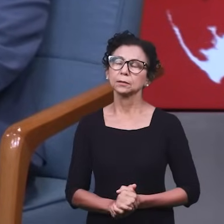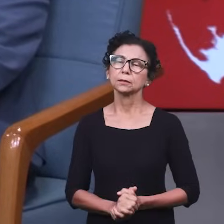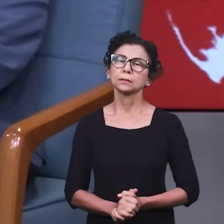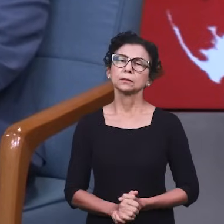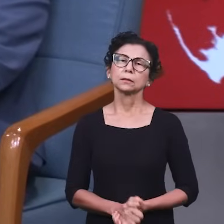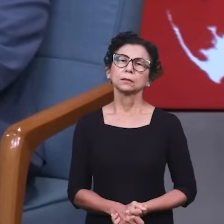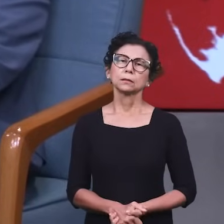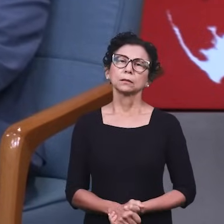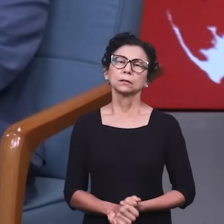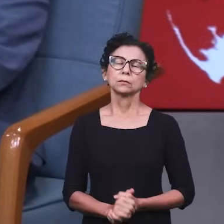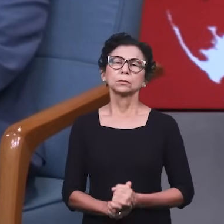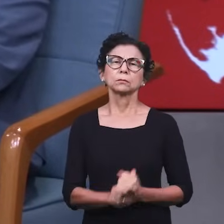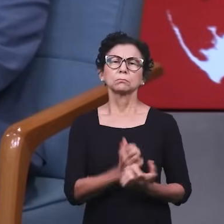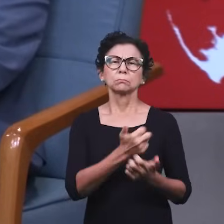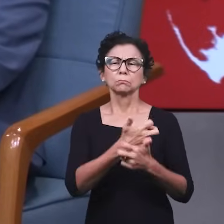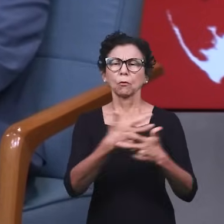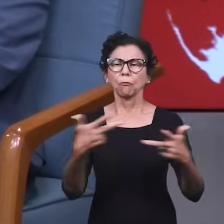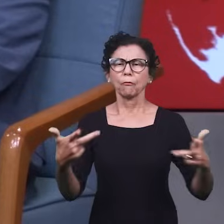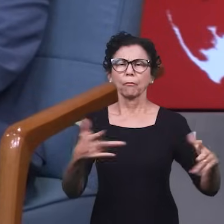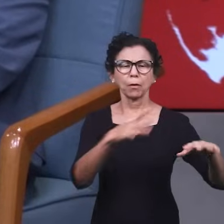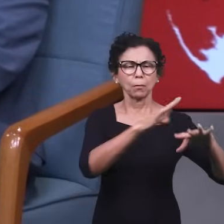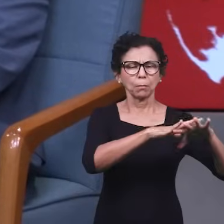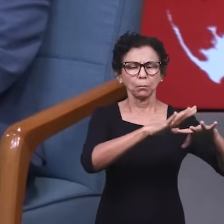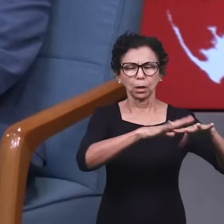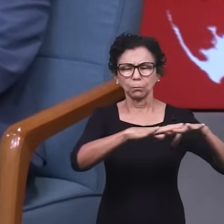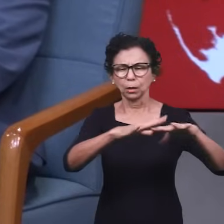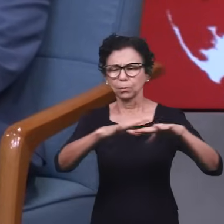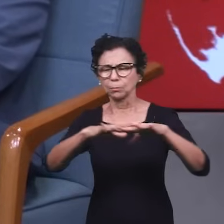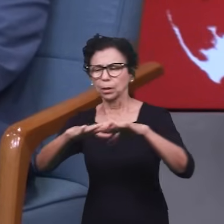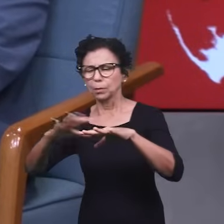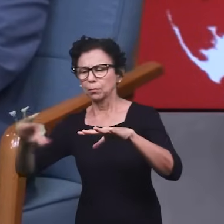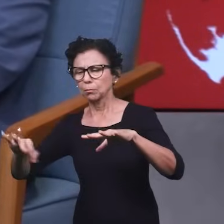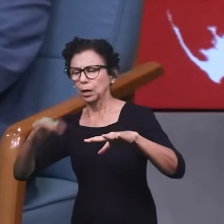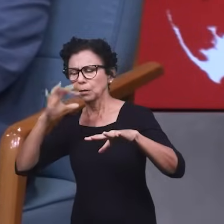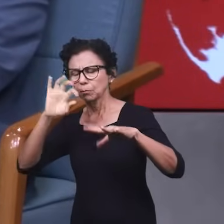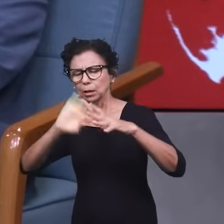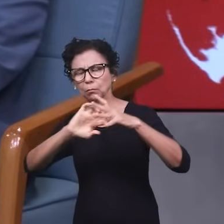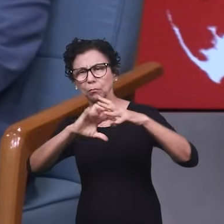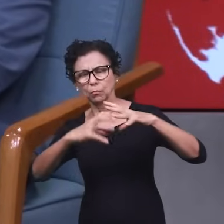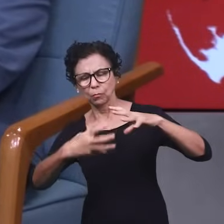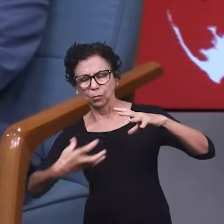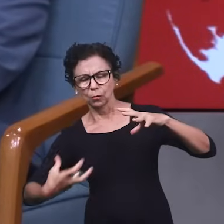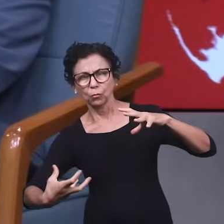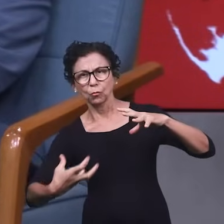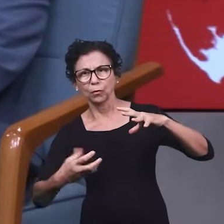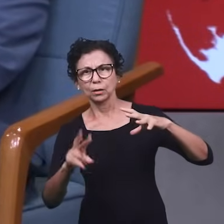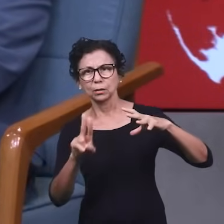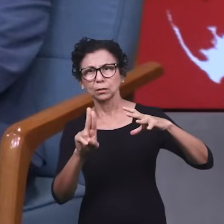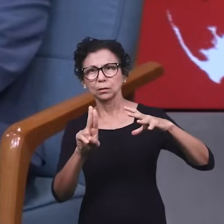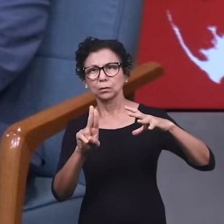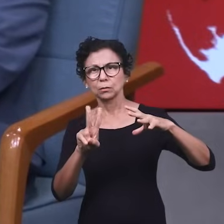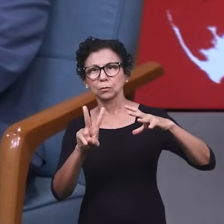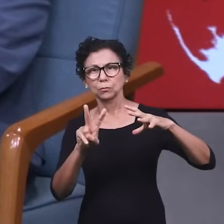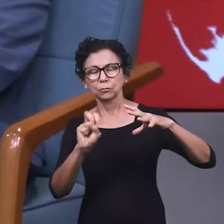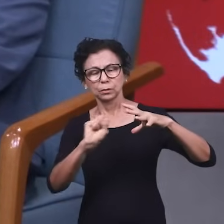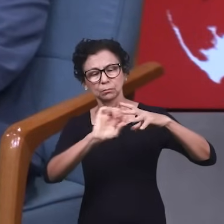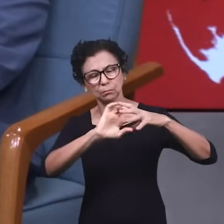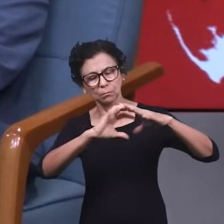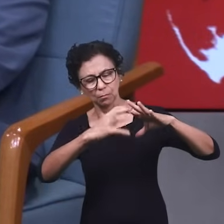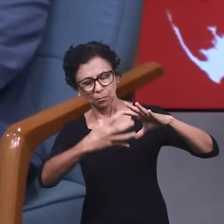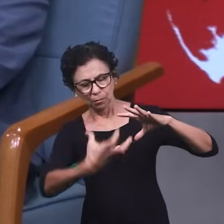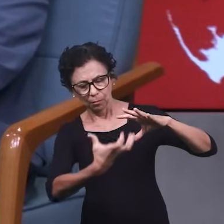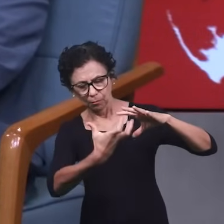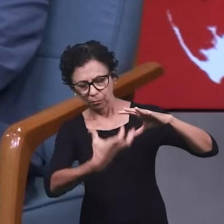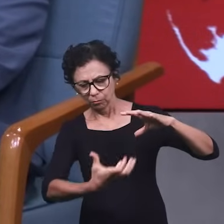plantação, né? As videiras formam a vinha, que é a plantação, né? das árvores